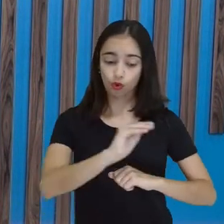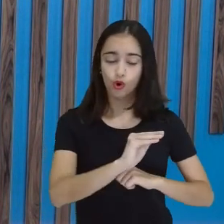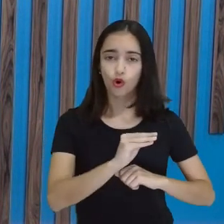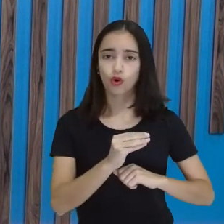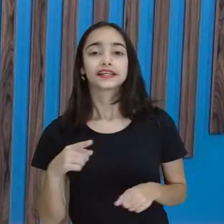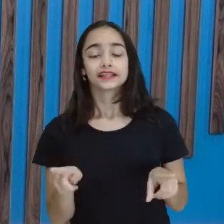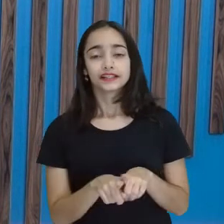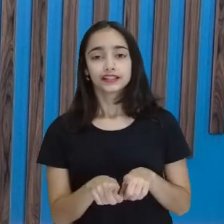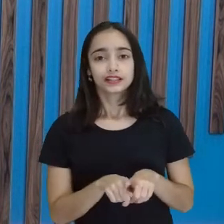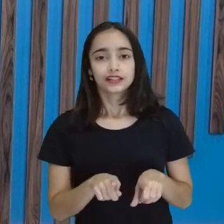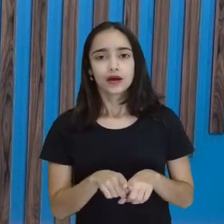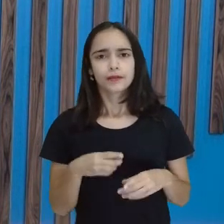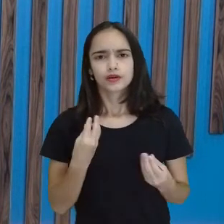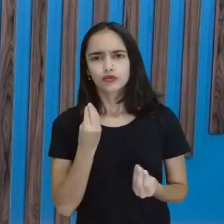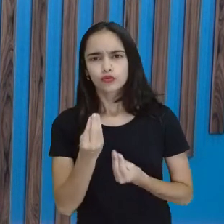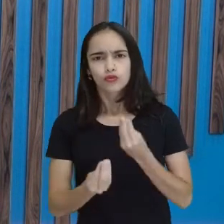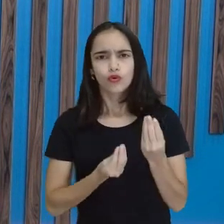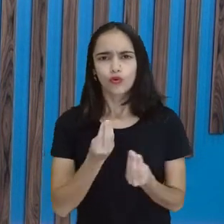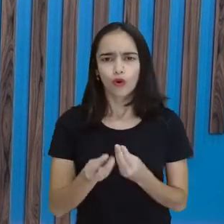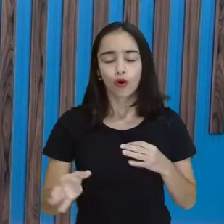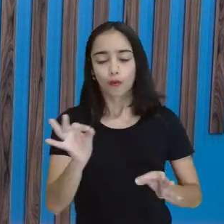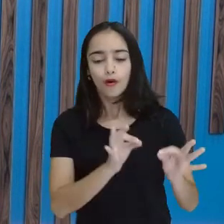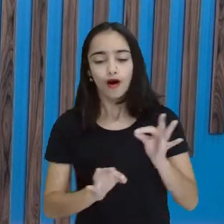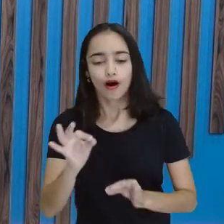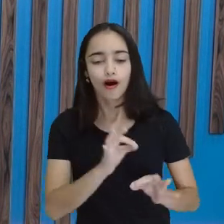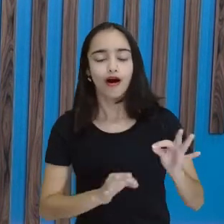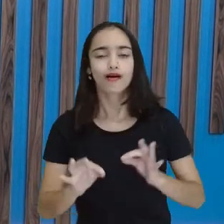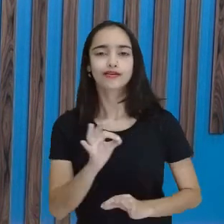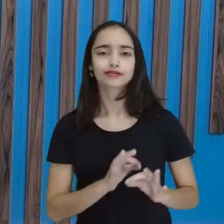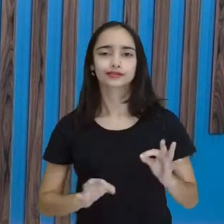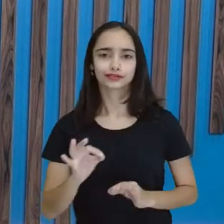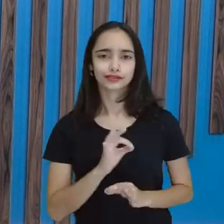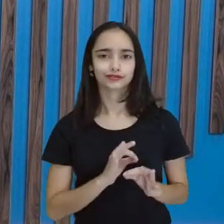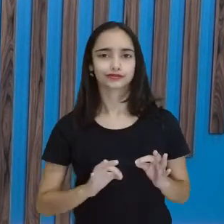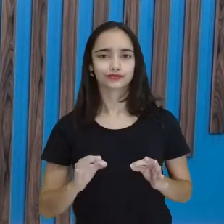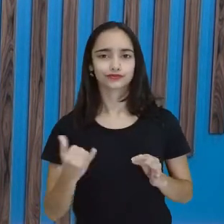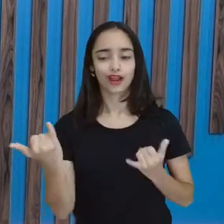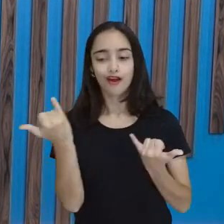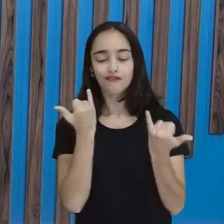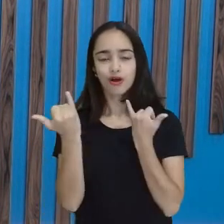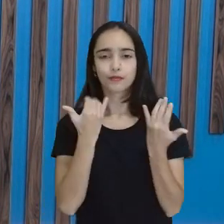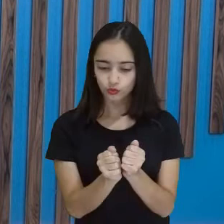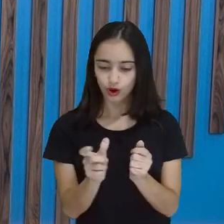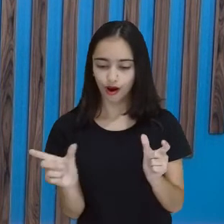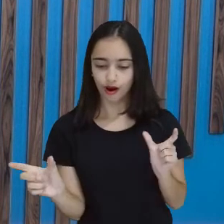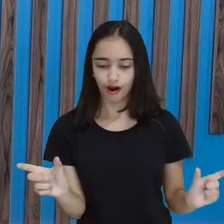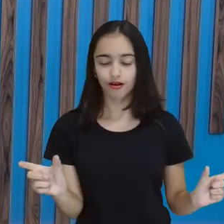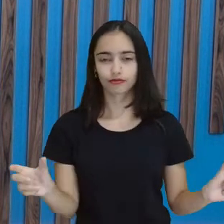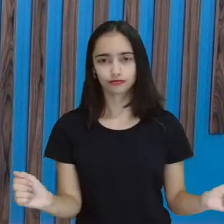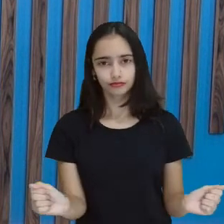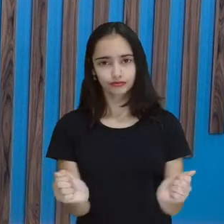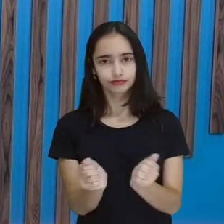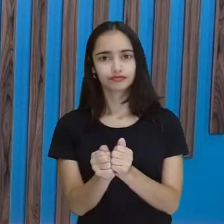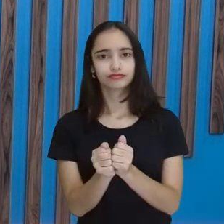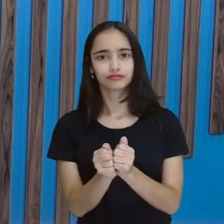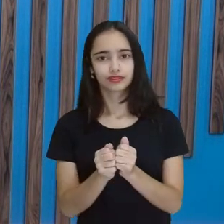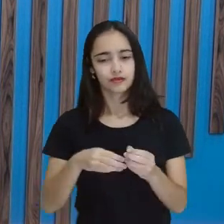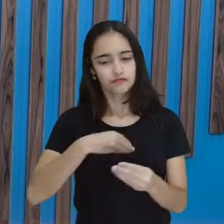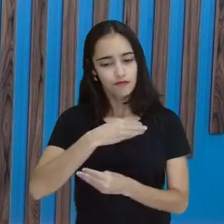coisa, não é verdade? Então, o cartaz é um gênero textual com a função de informar.